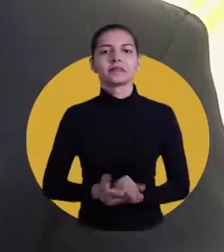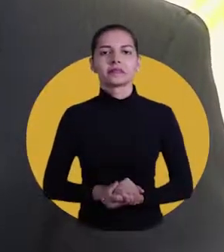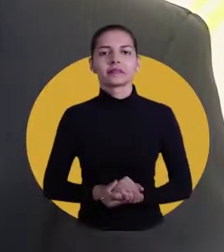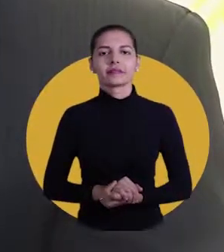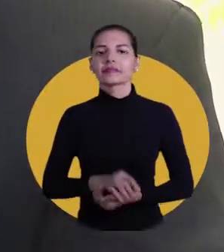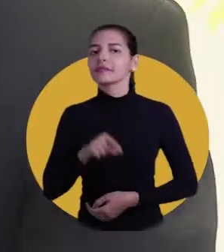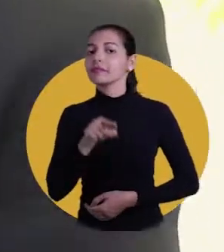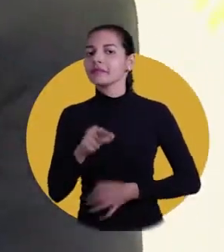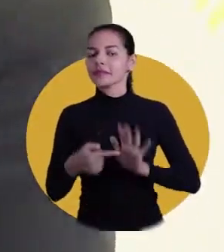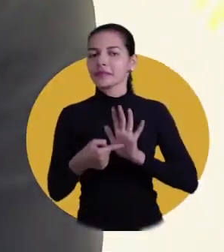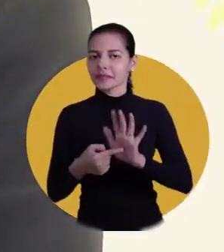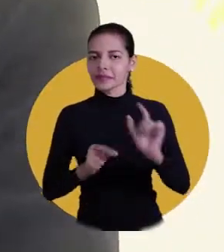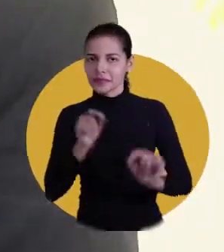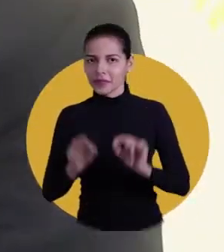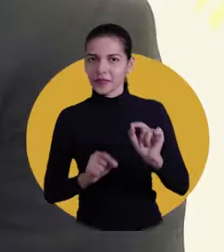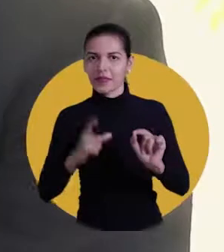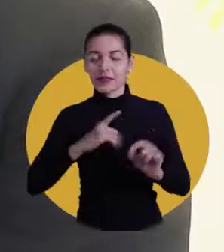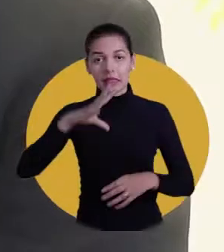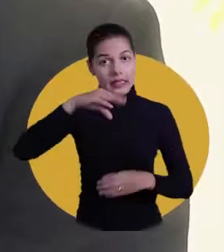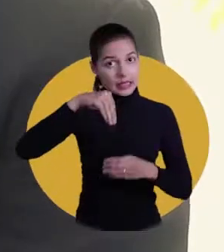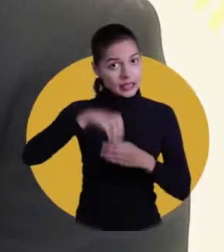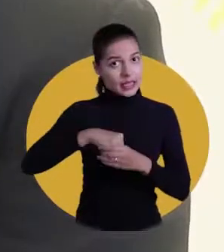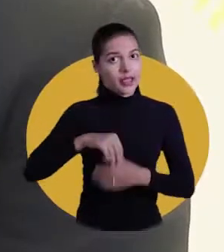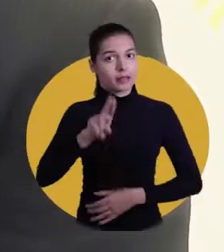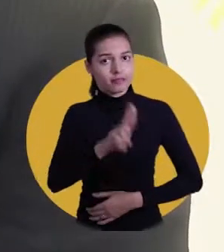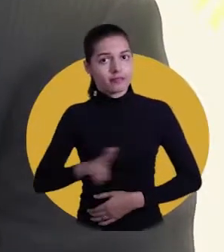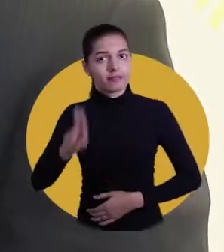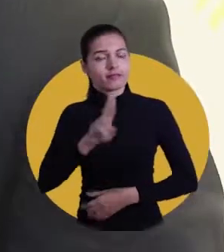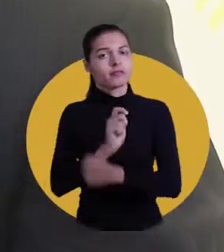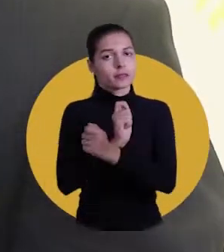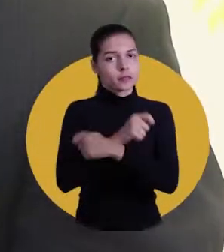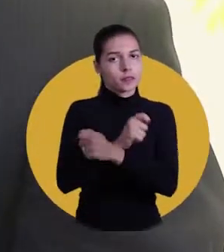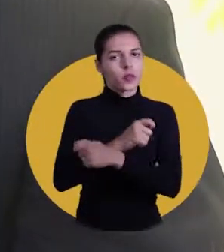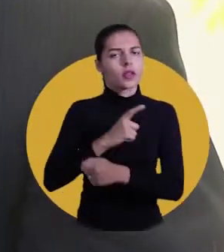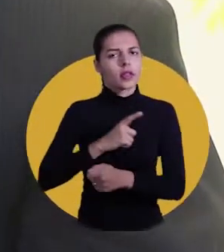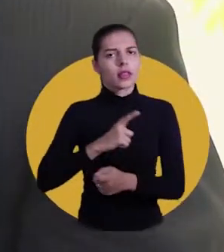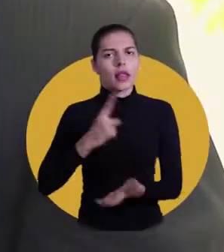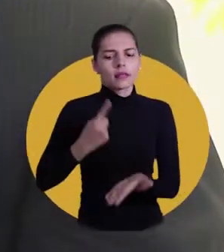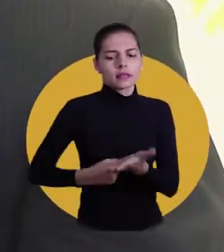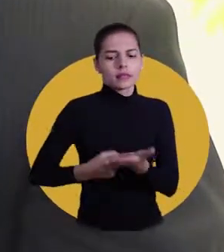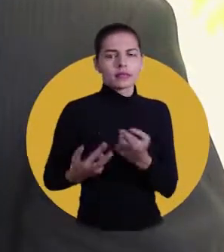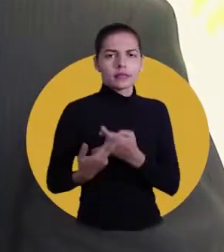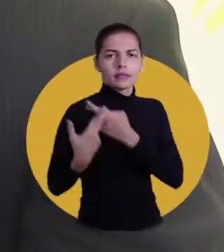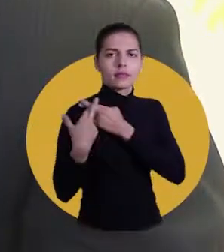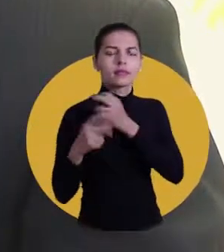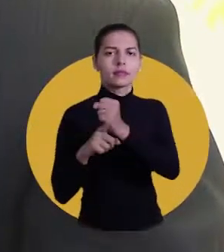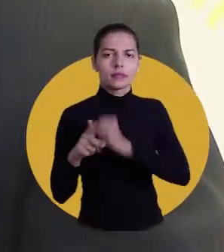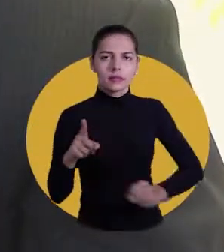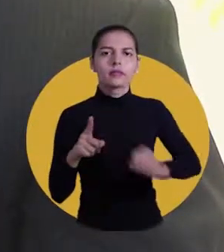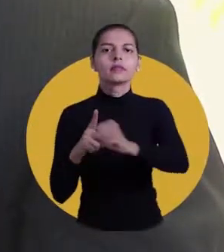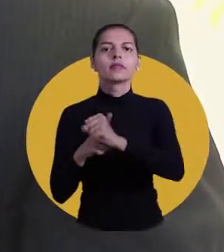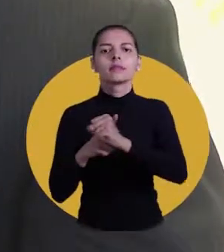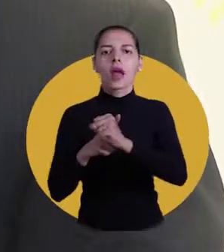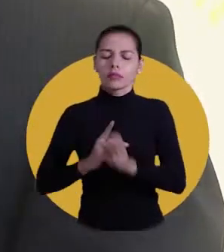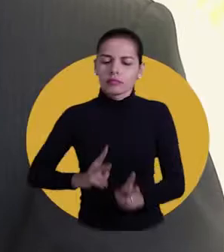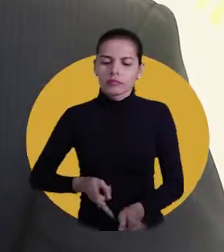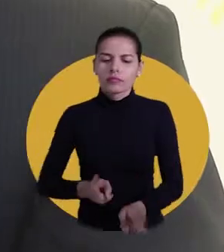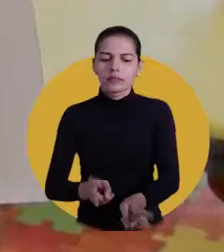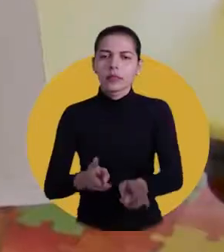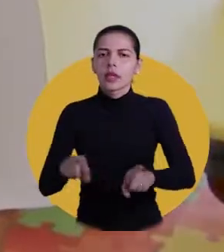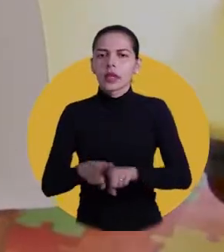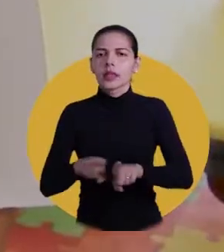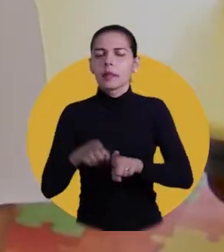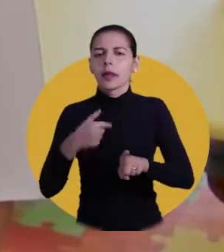universidade, o seu compromisso social, mas sobretudo a mim chama a atenção a sua